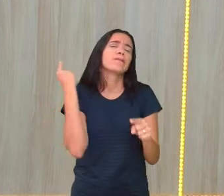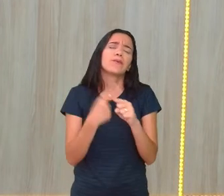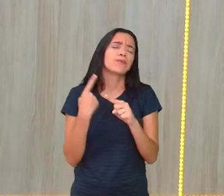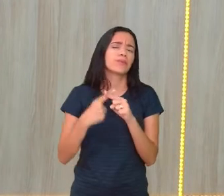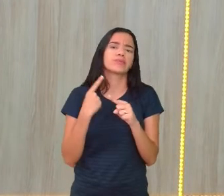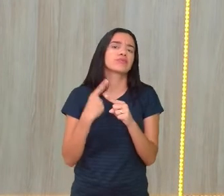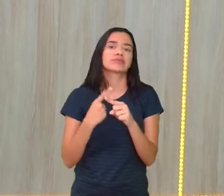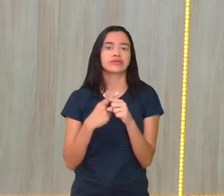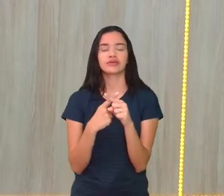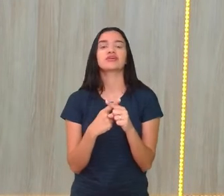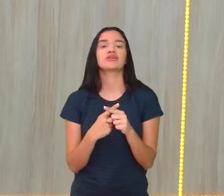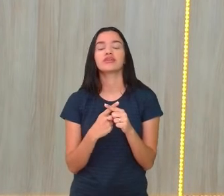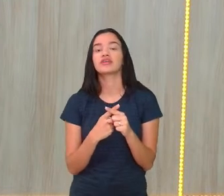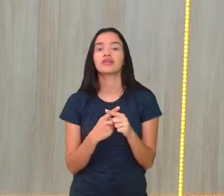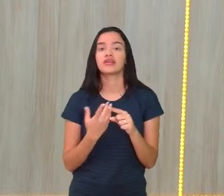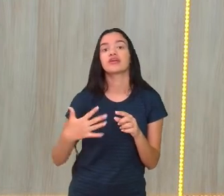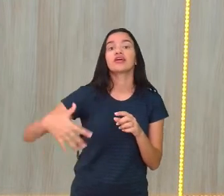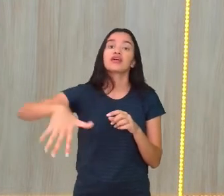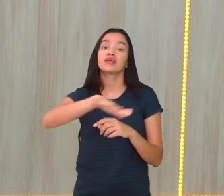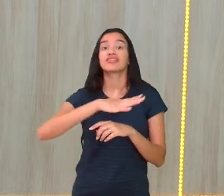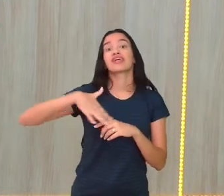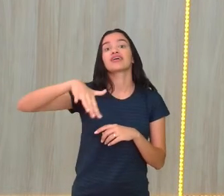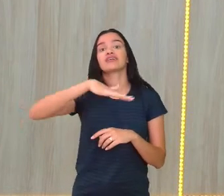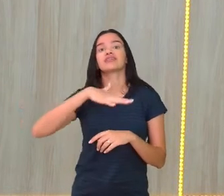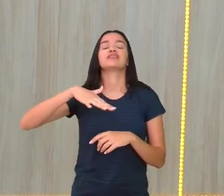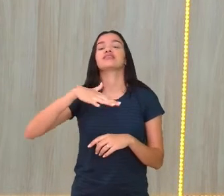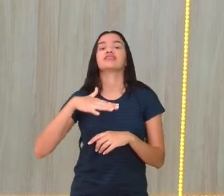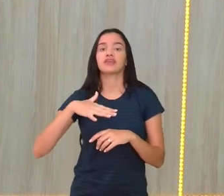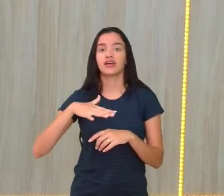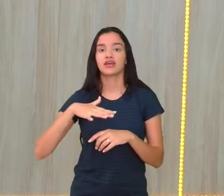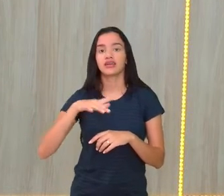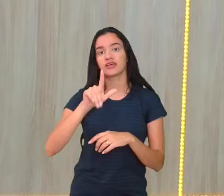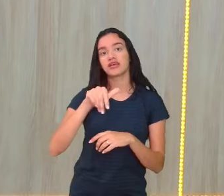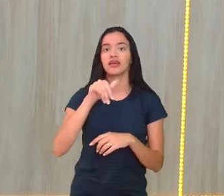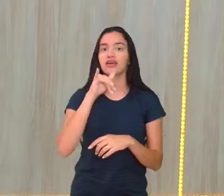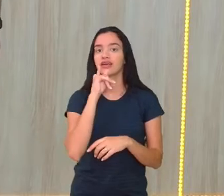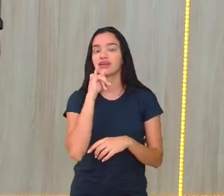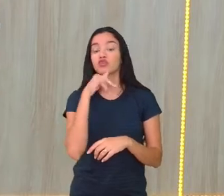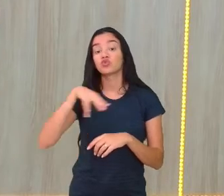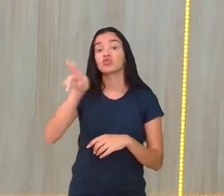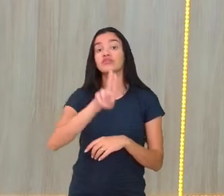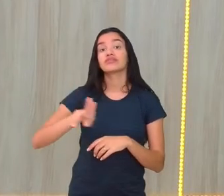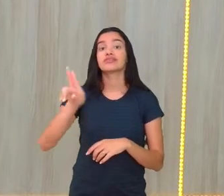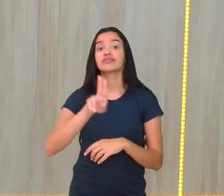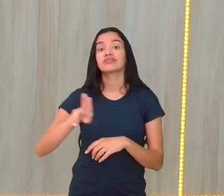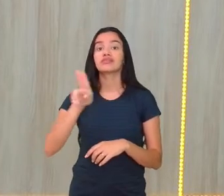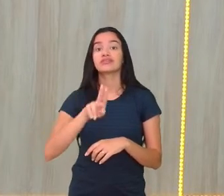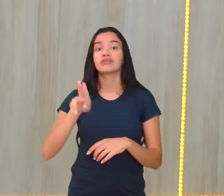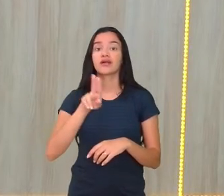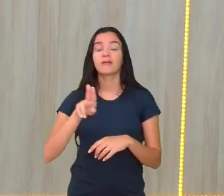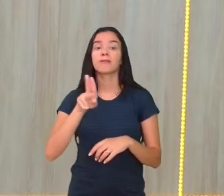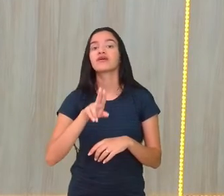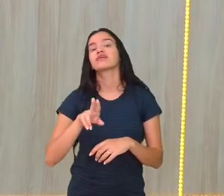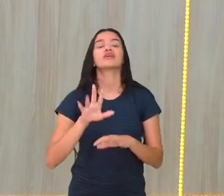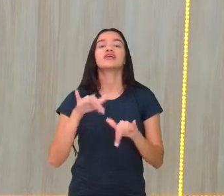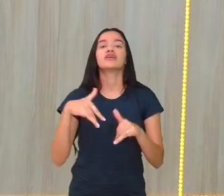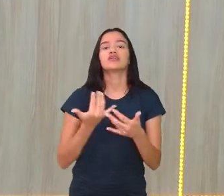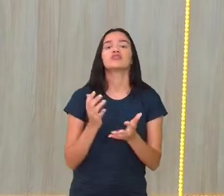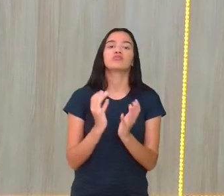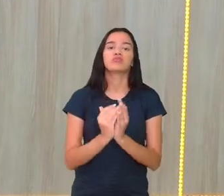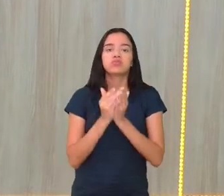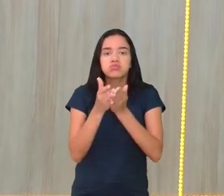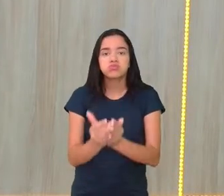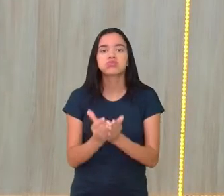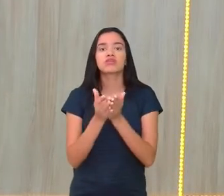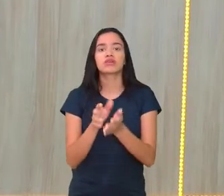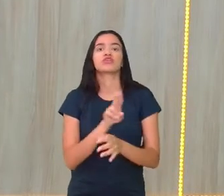quê? Porque nessas regiões, até então, eles utilizavam muito um esquema de navegação que a gente